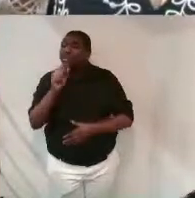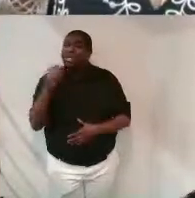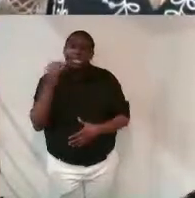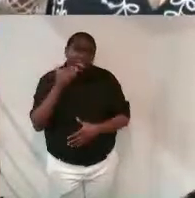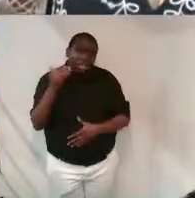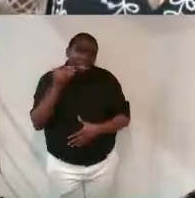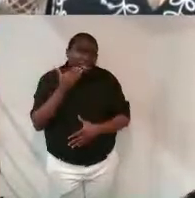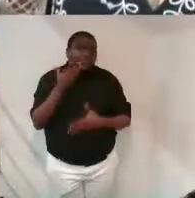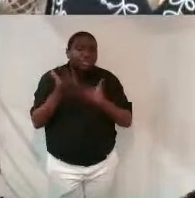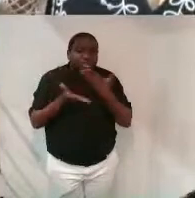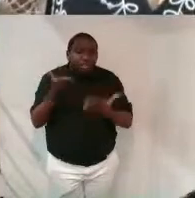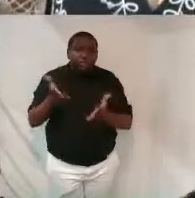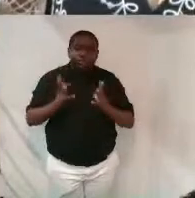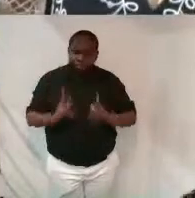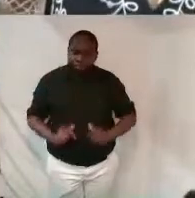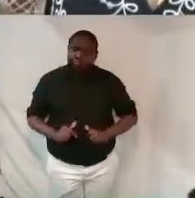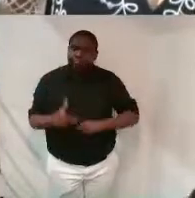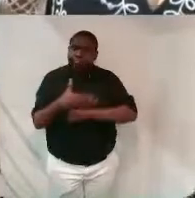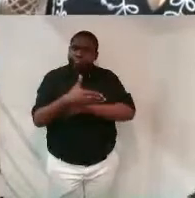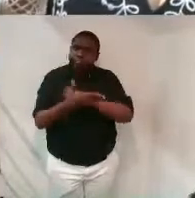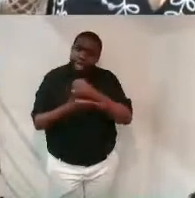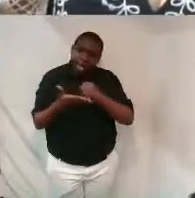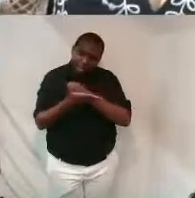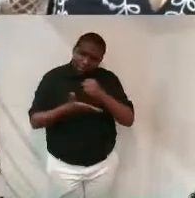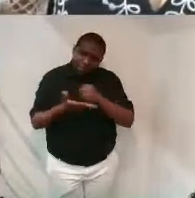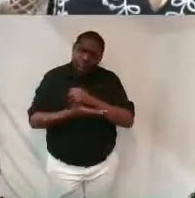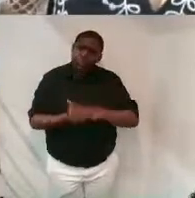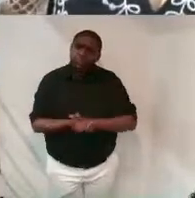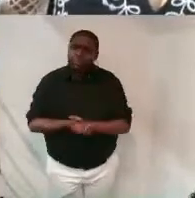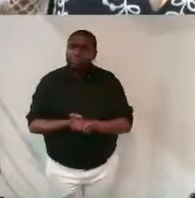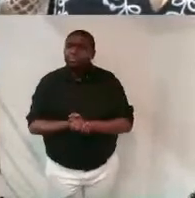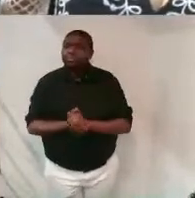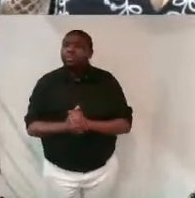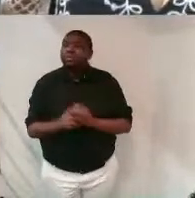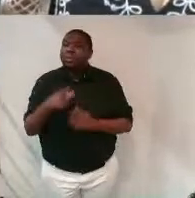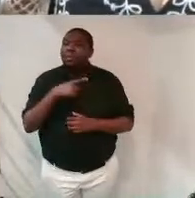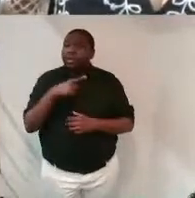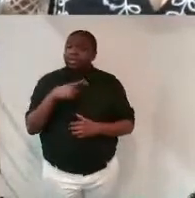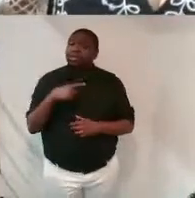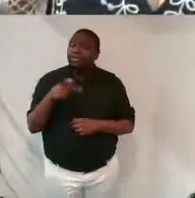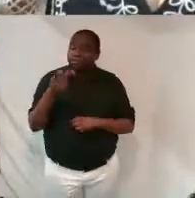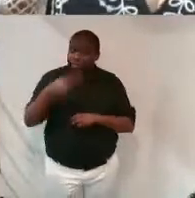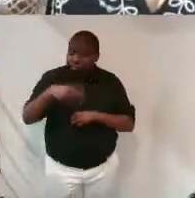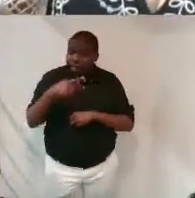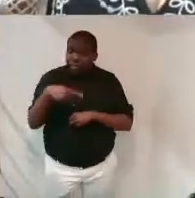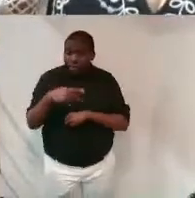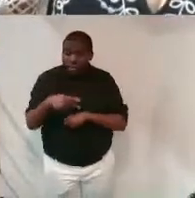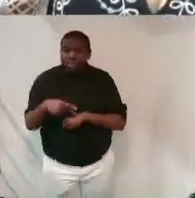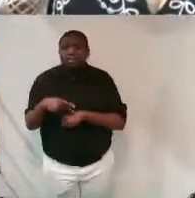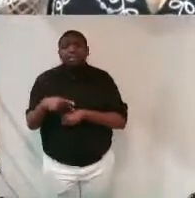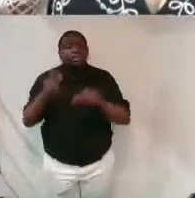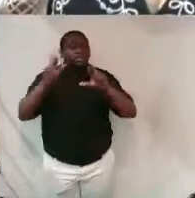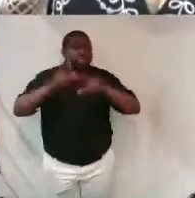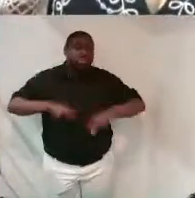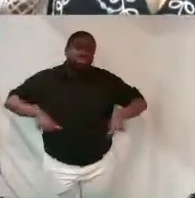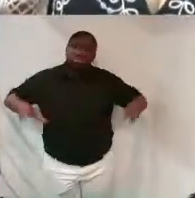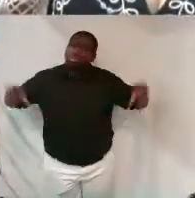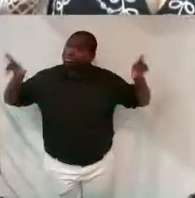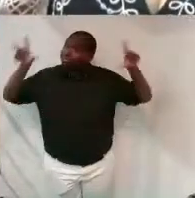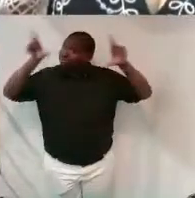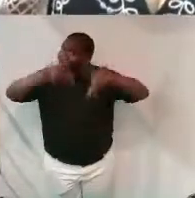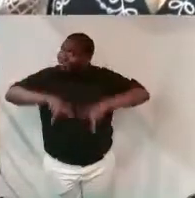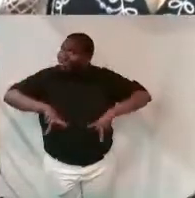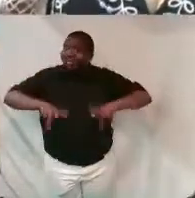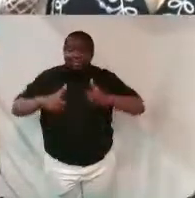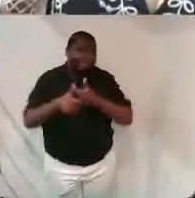dos serviços de saneamento básico. Nós temos aí um país com grande diversidade e